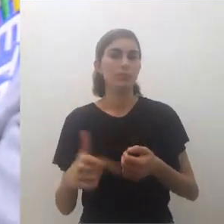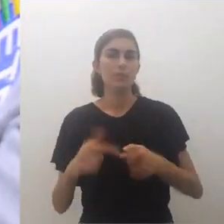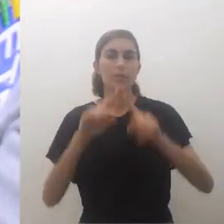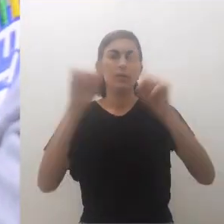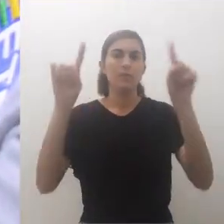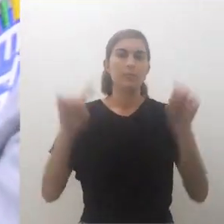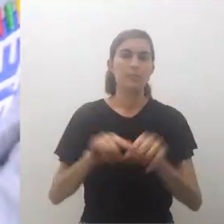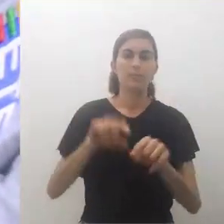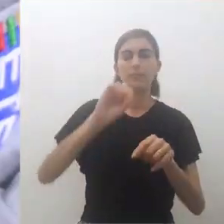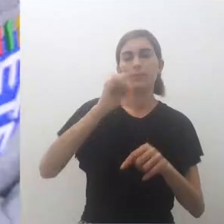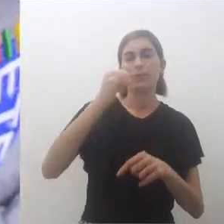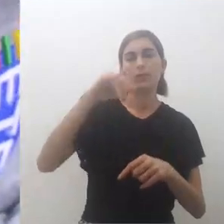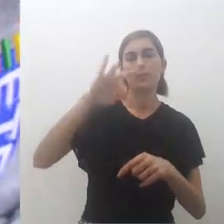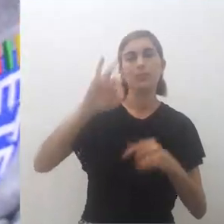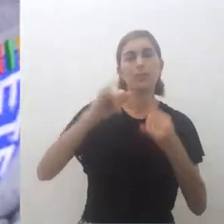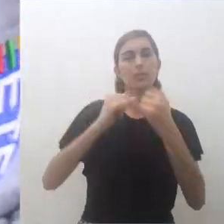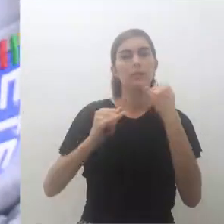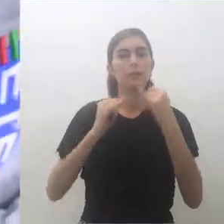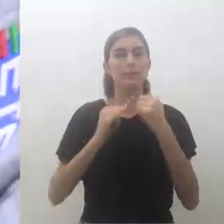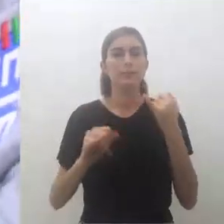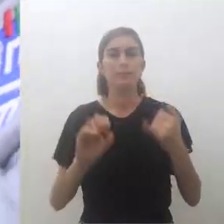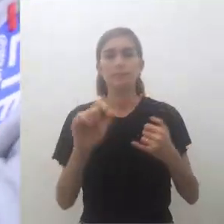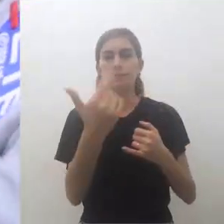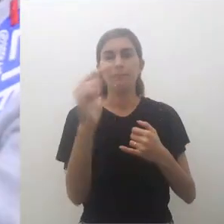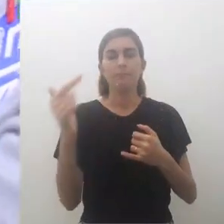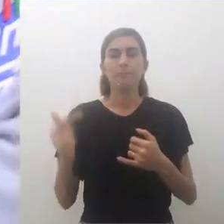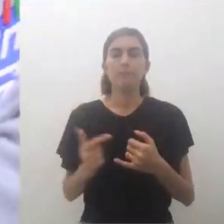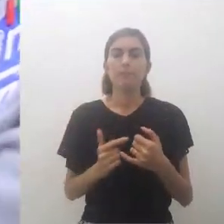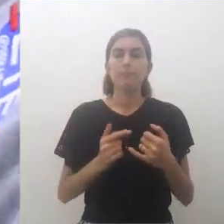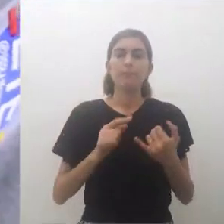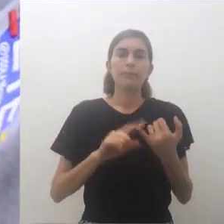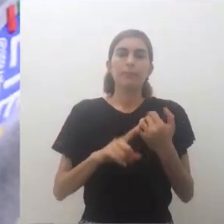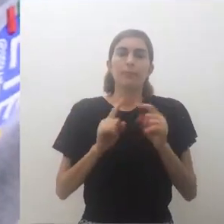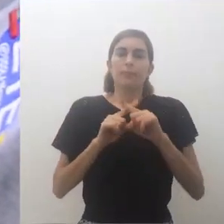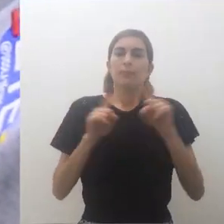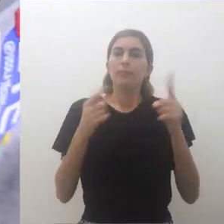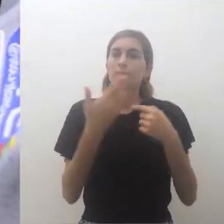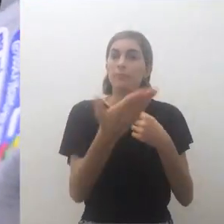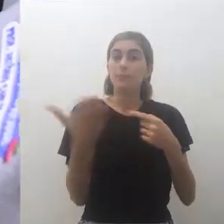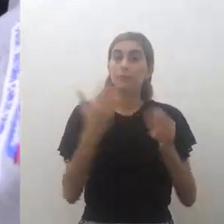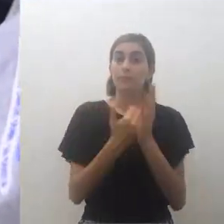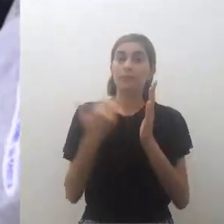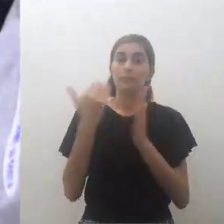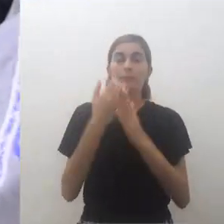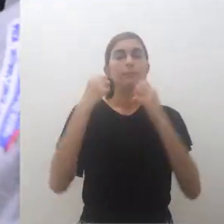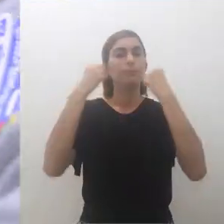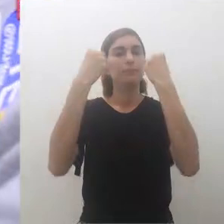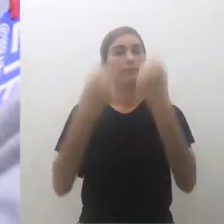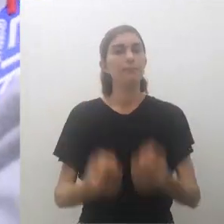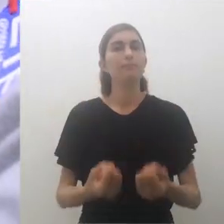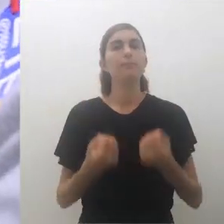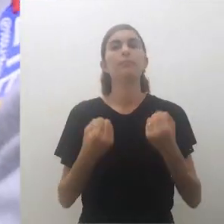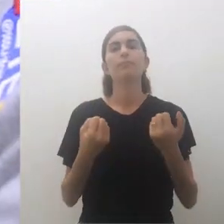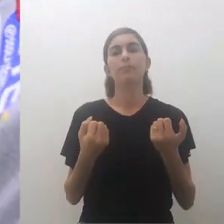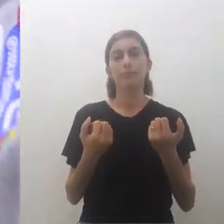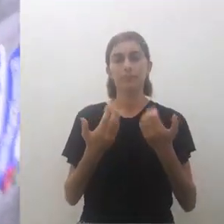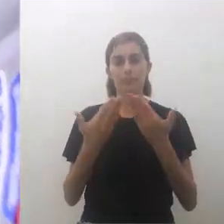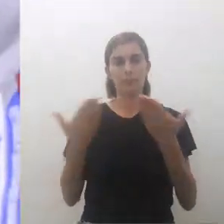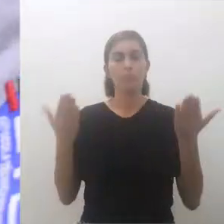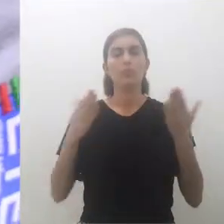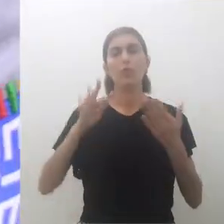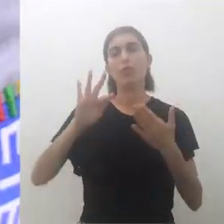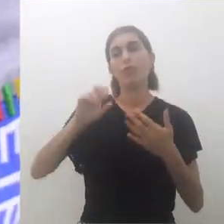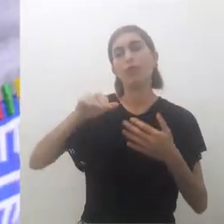simetria, pois eu não tenho um elemento aqui, mas aqui é mais a questão do peso, que a